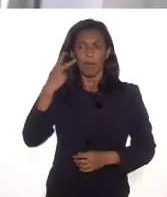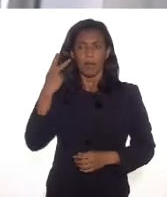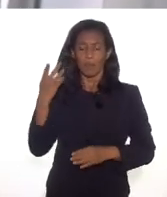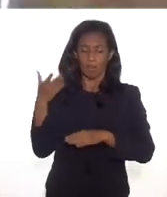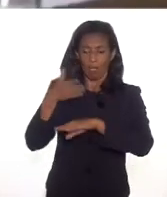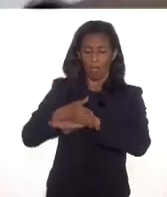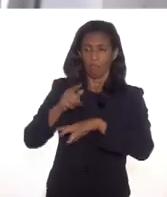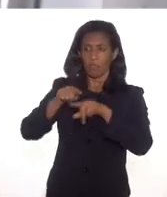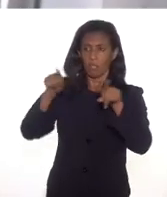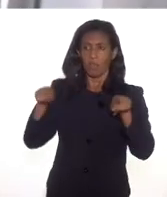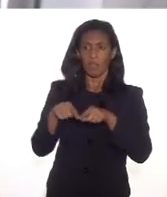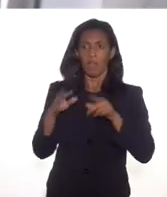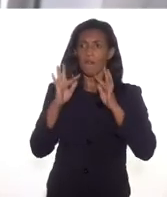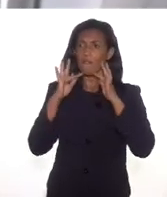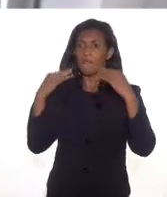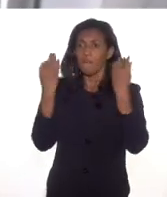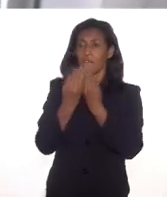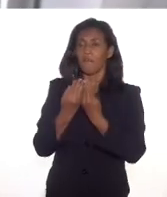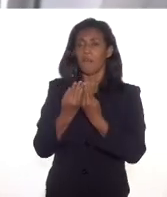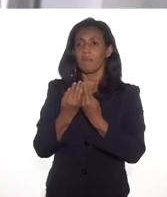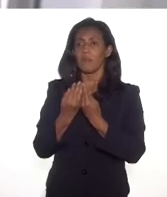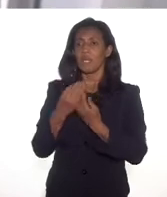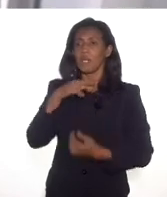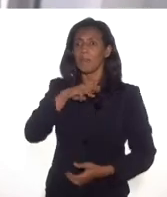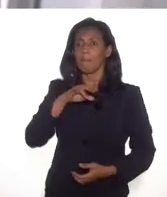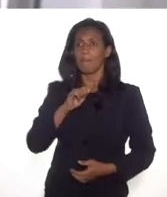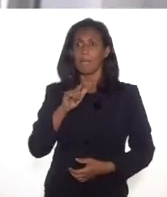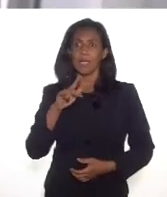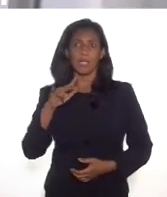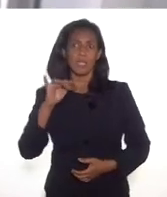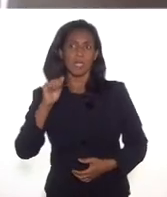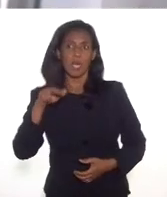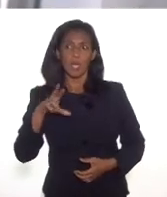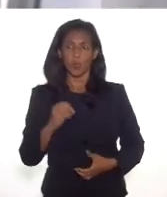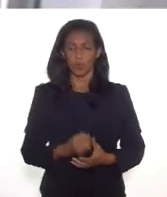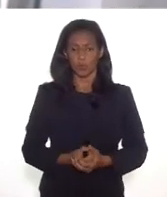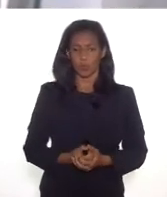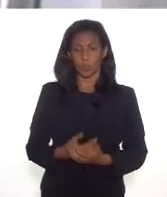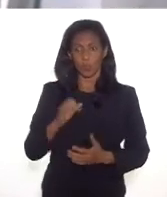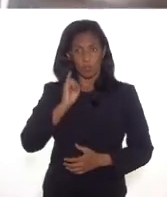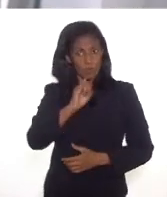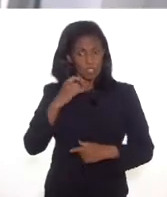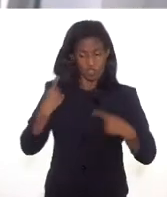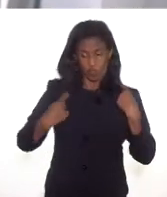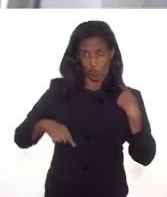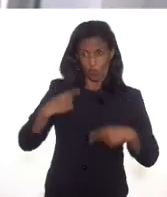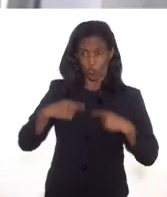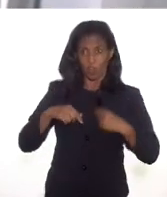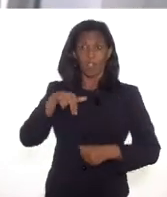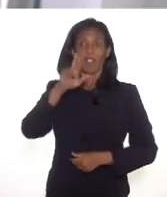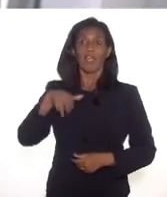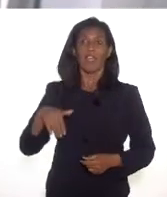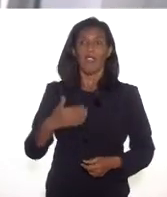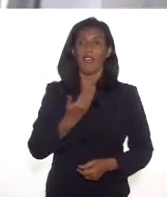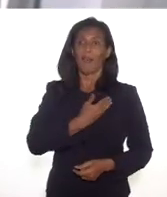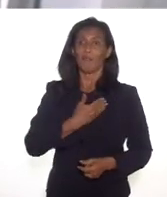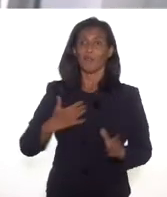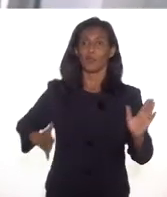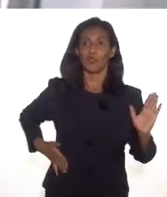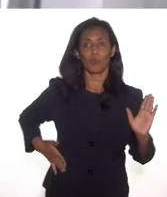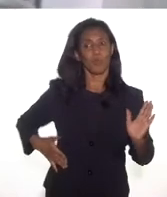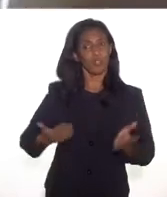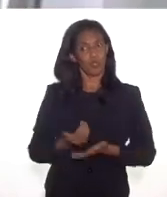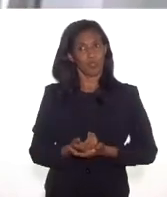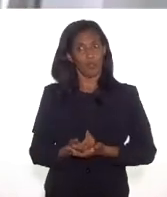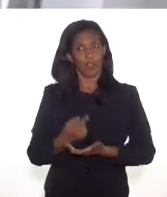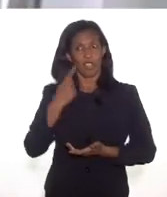gabinete familiares de miliciano. Eu não sou amigo dessa gente. Então, assim, se a gente for discutir aqui quem é amigo de bandido e quem não é, eu acho que a gente